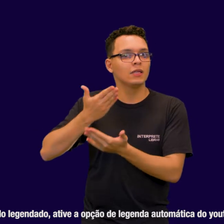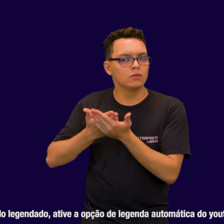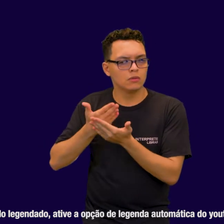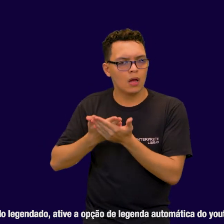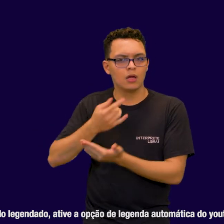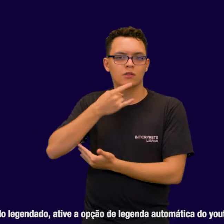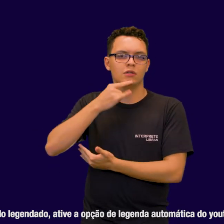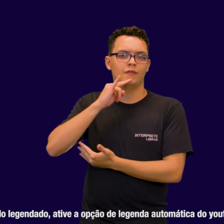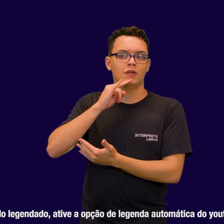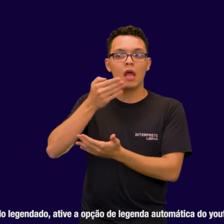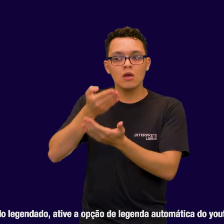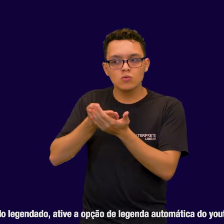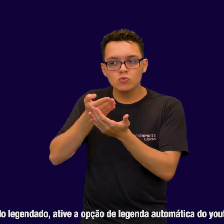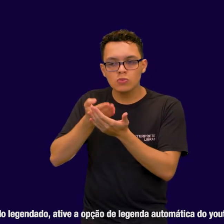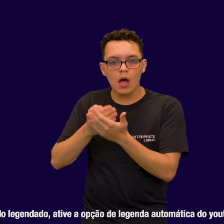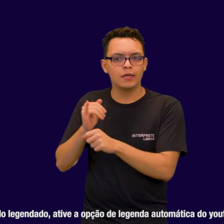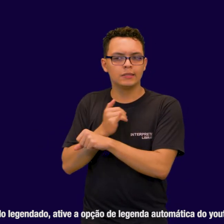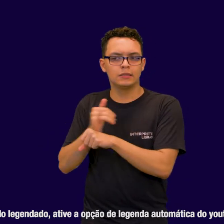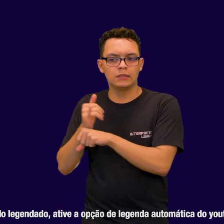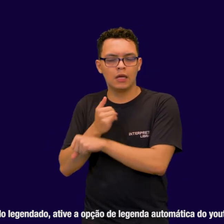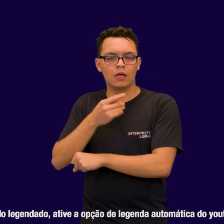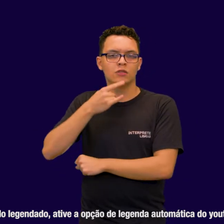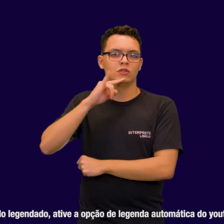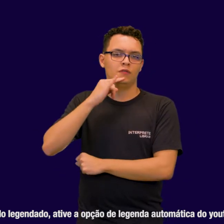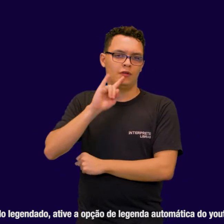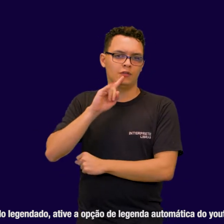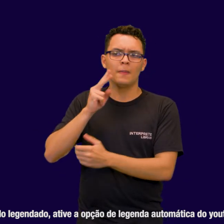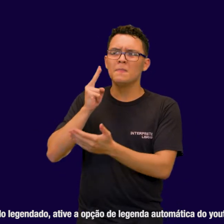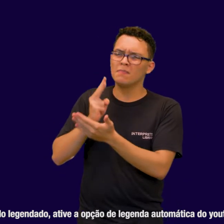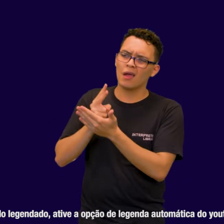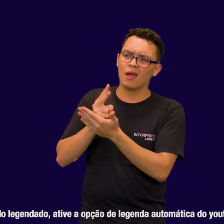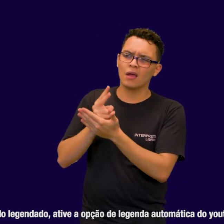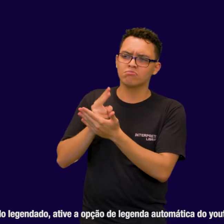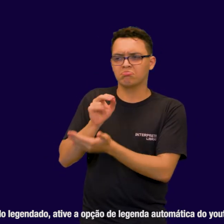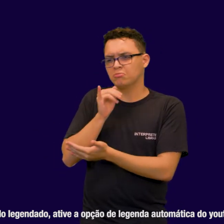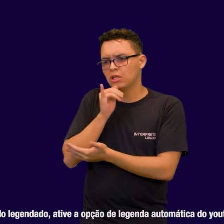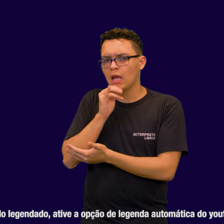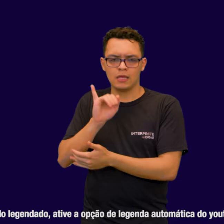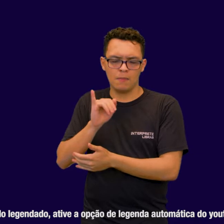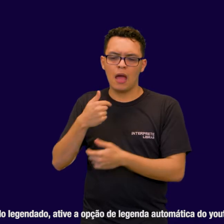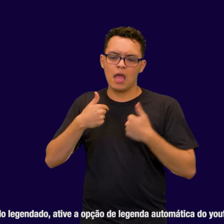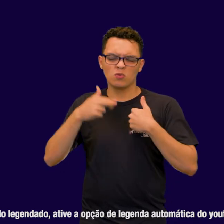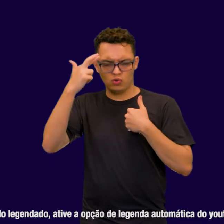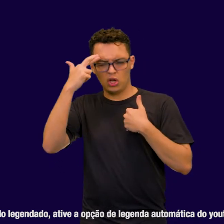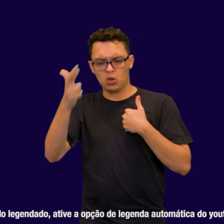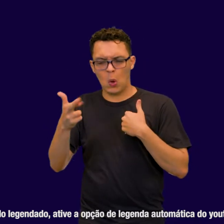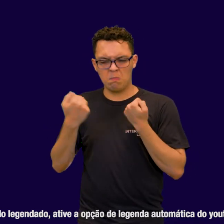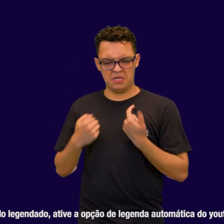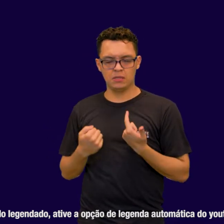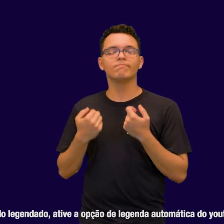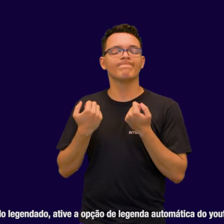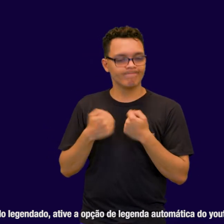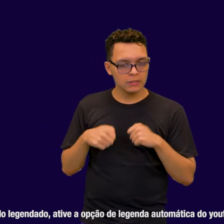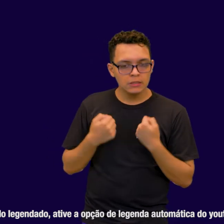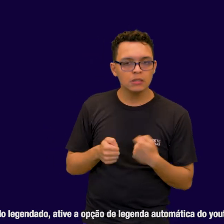cerveja, estudar técnicas de cerveja, mesmo que ela não seja a produtora, a que vá colocar a mão no